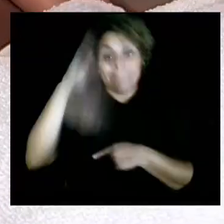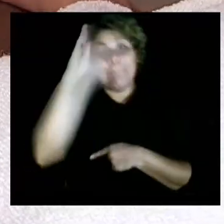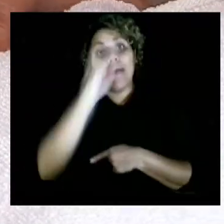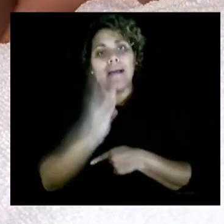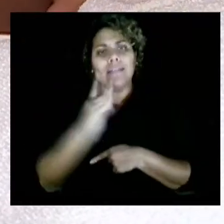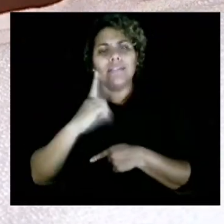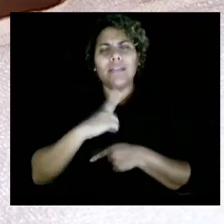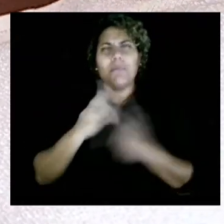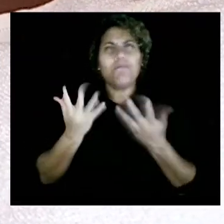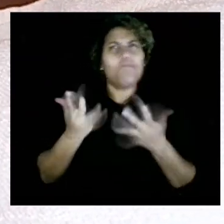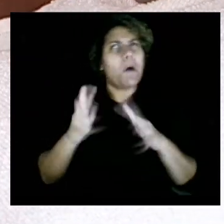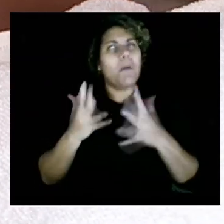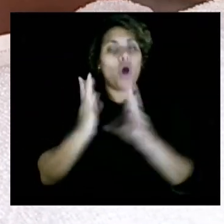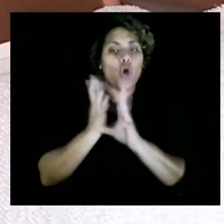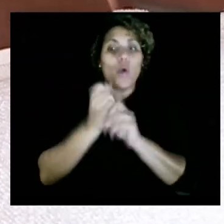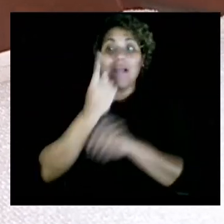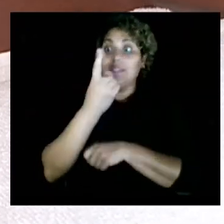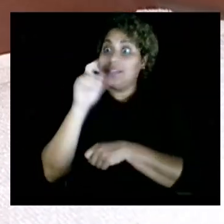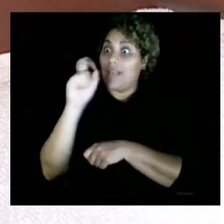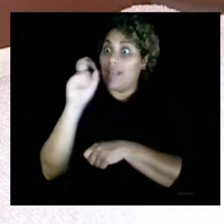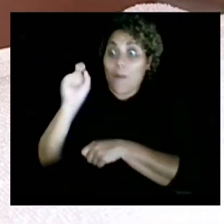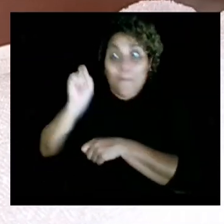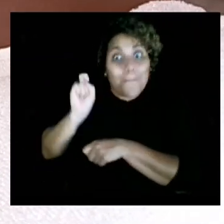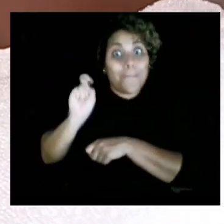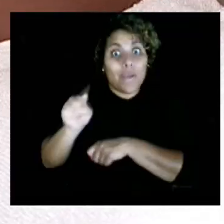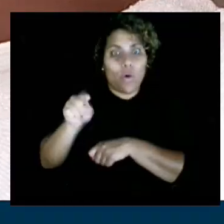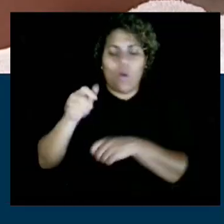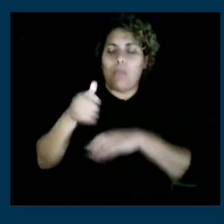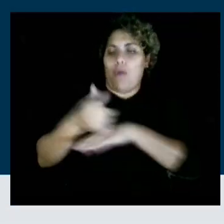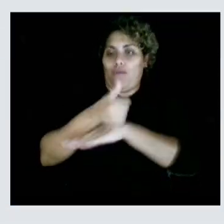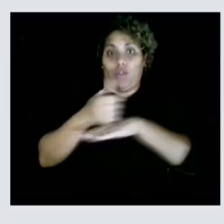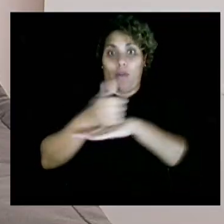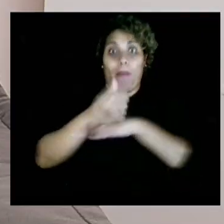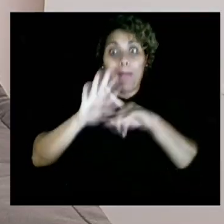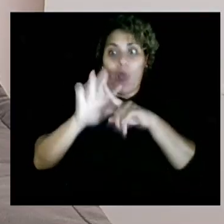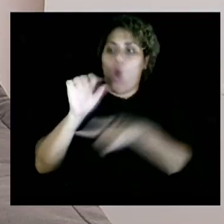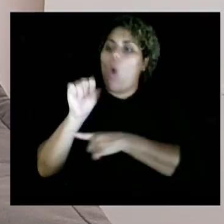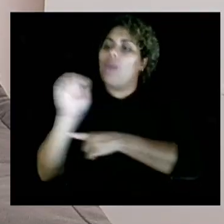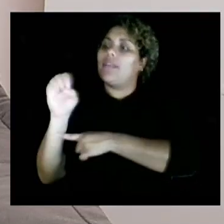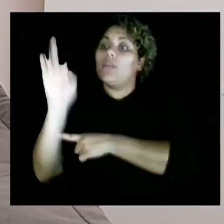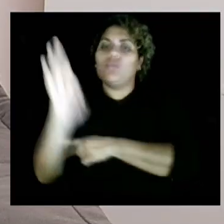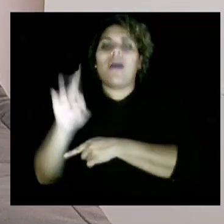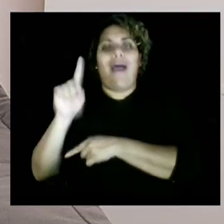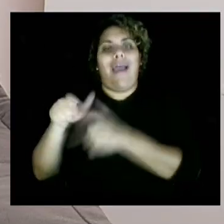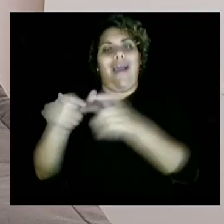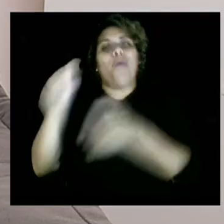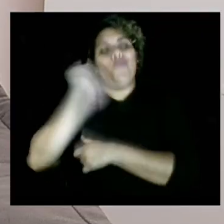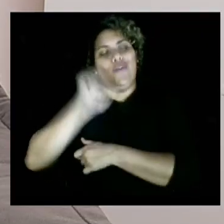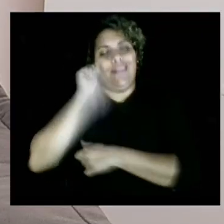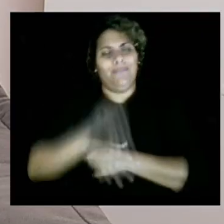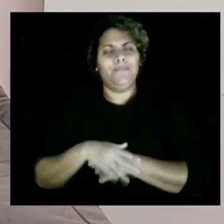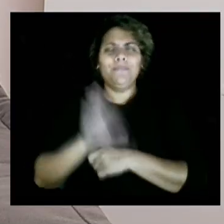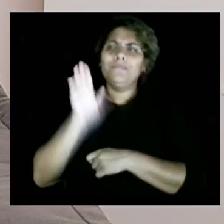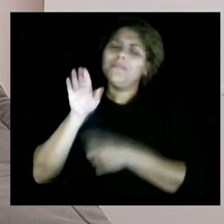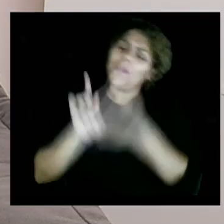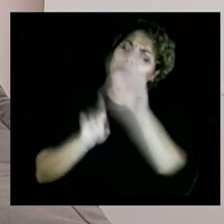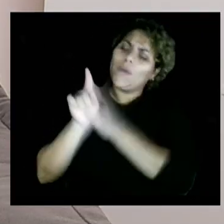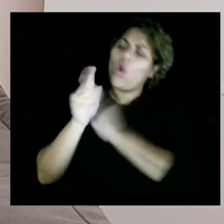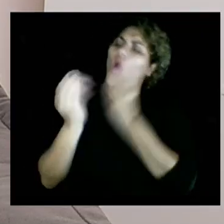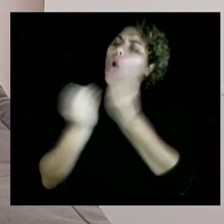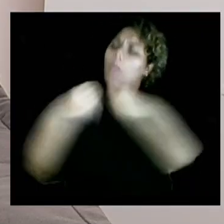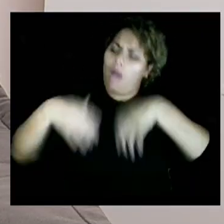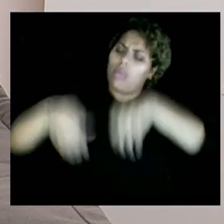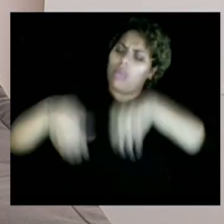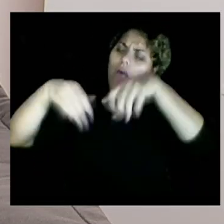100 mil profissionais, sendo que 80% são mulheres. Como a massoterapia entrou na sua vida? Em